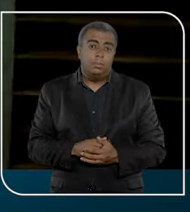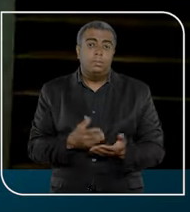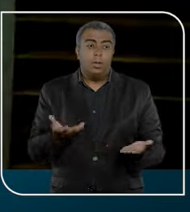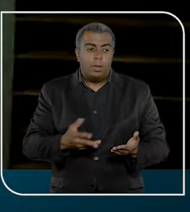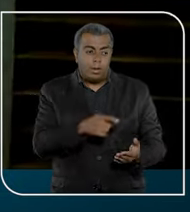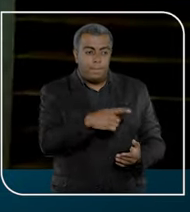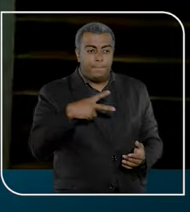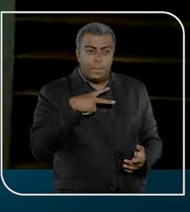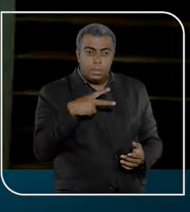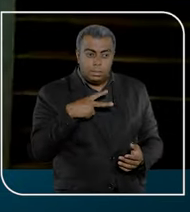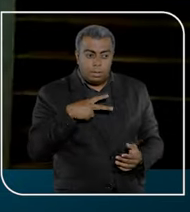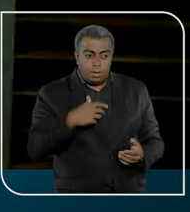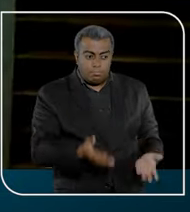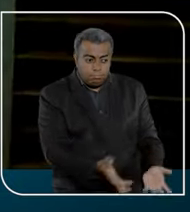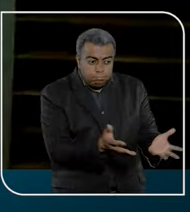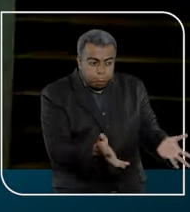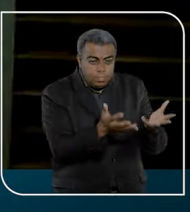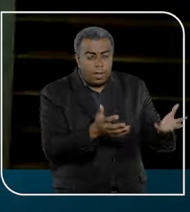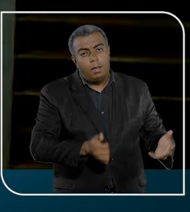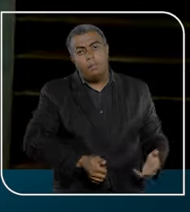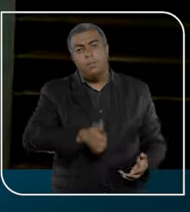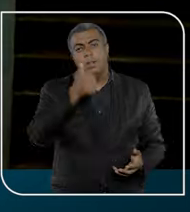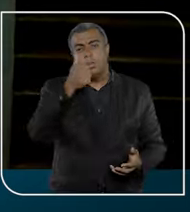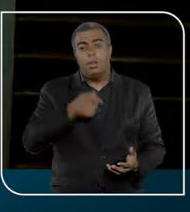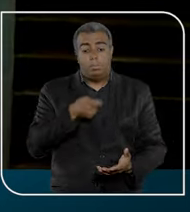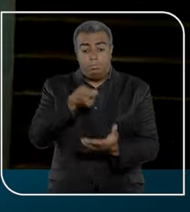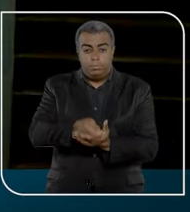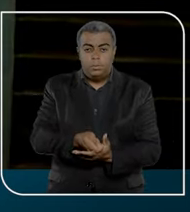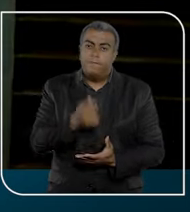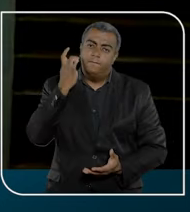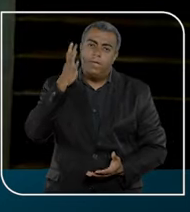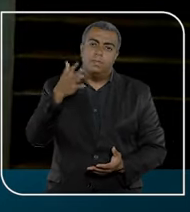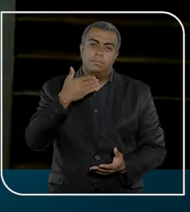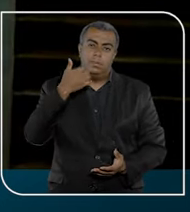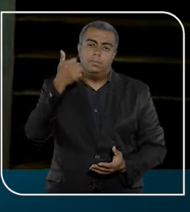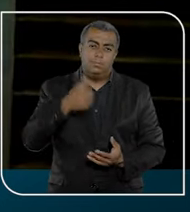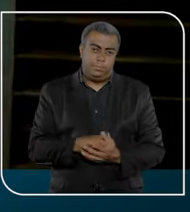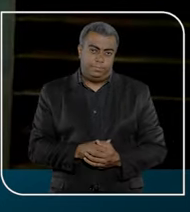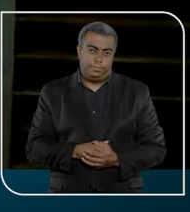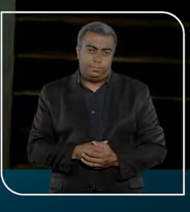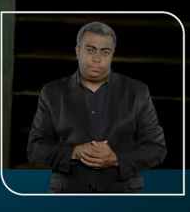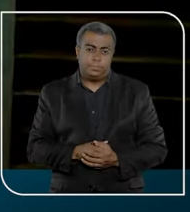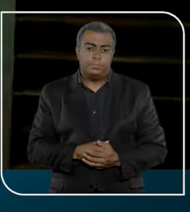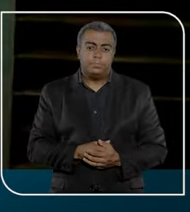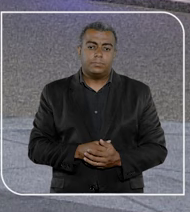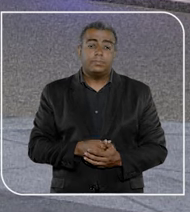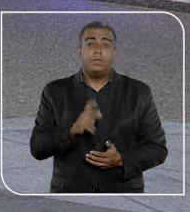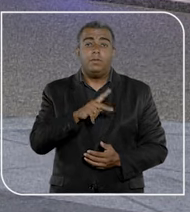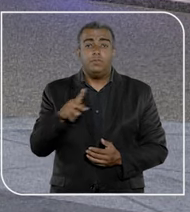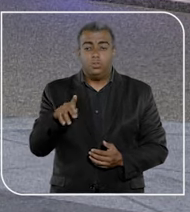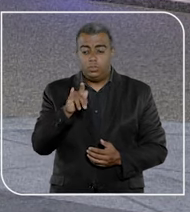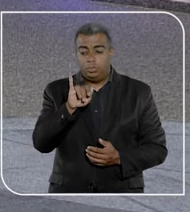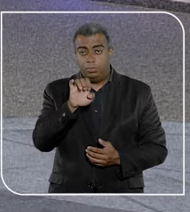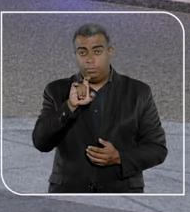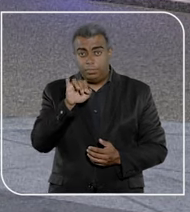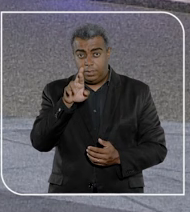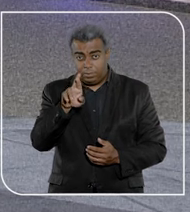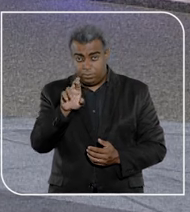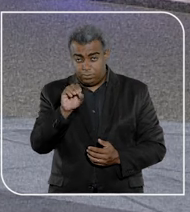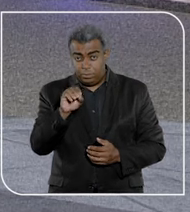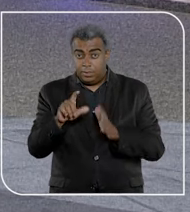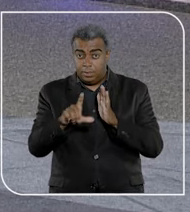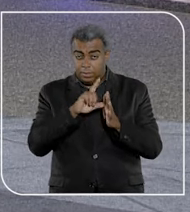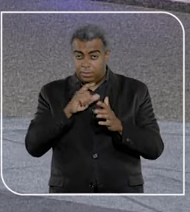mais essa execução por iniciativa particular poderia agilizar bastante a fase executiva dos processos. Antes de o professor